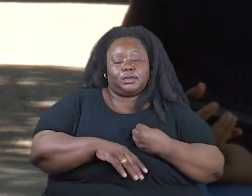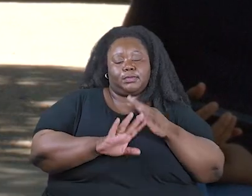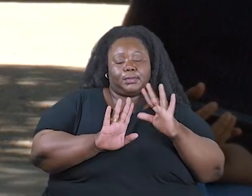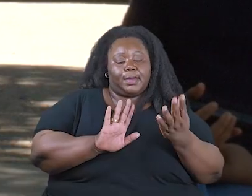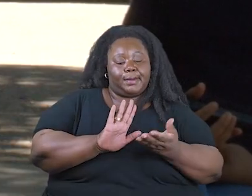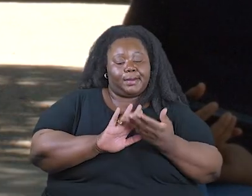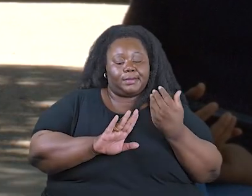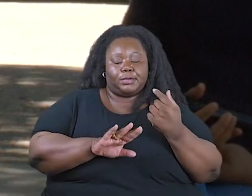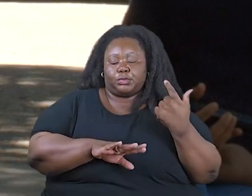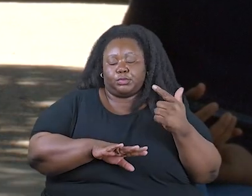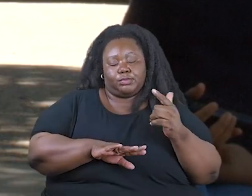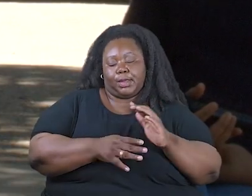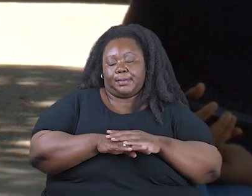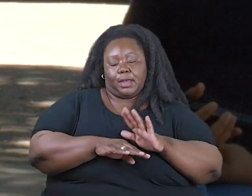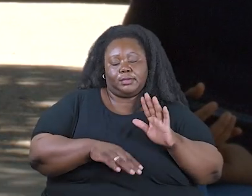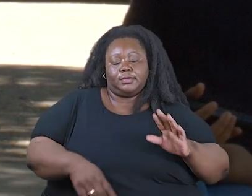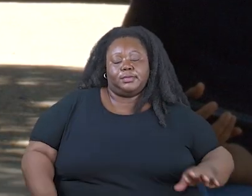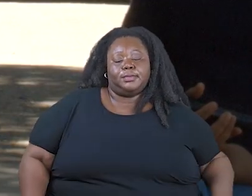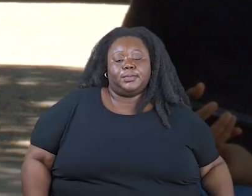essa categoria não tem mais.